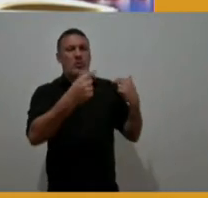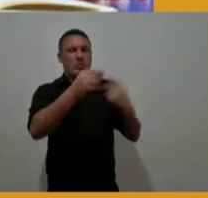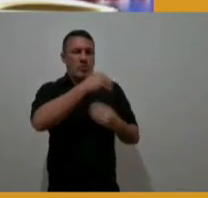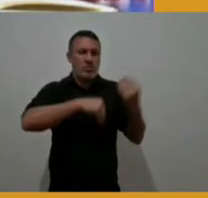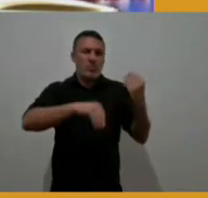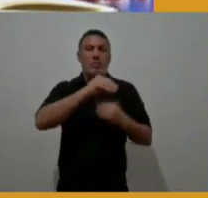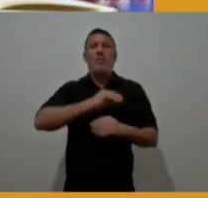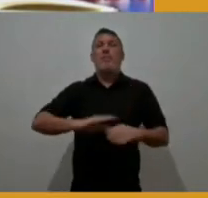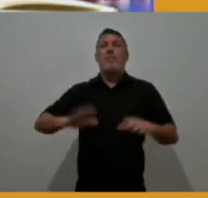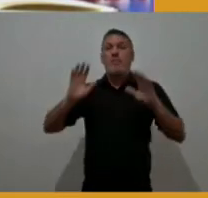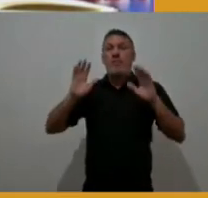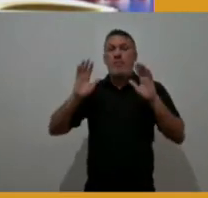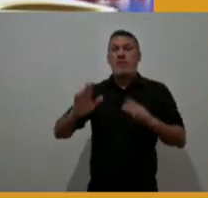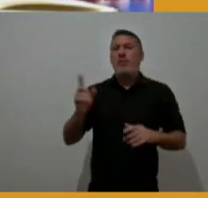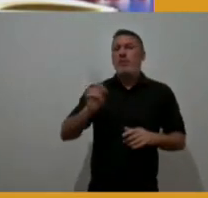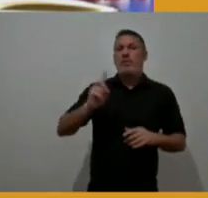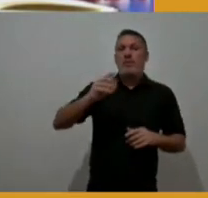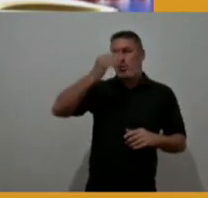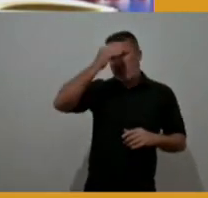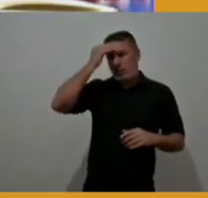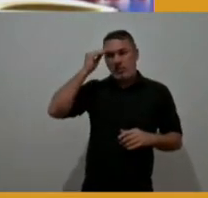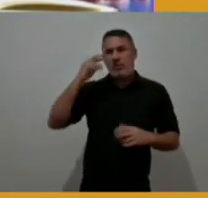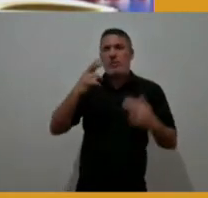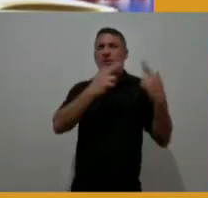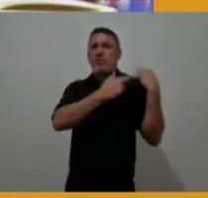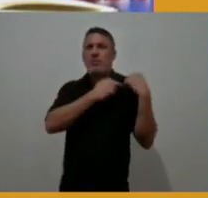se esqueça da responsabilidade social.